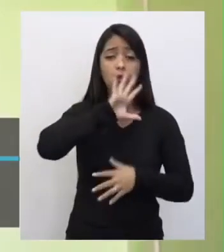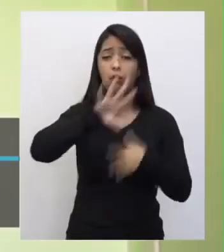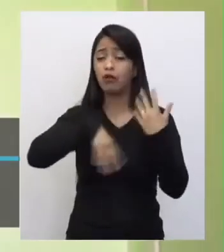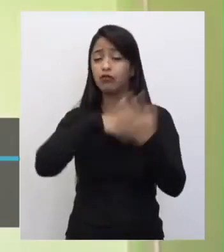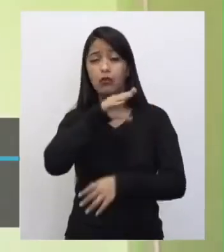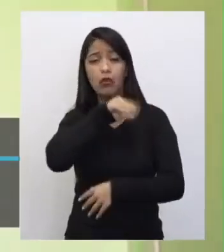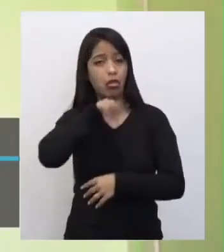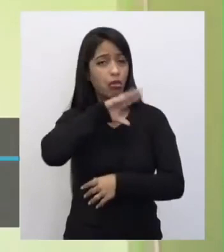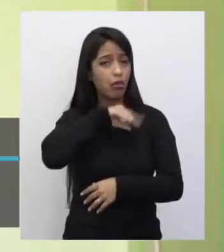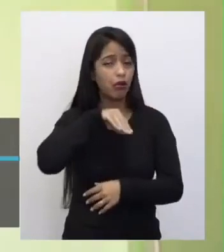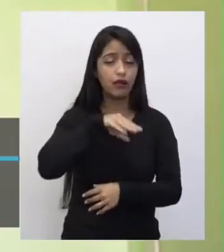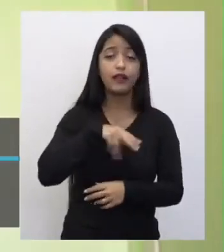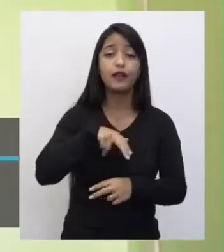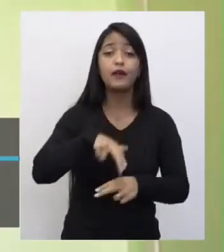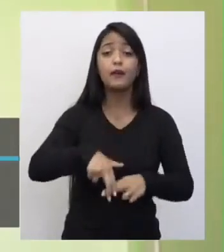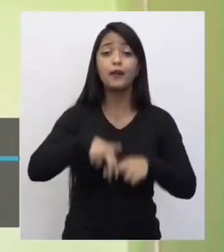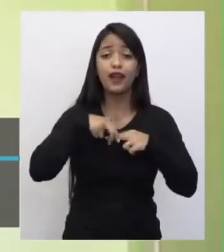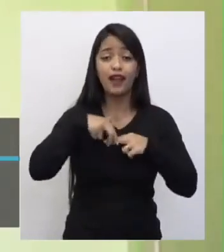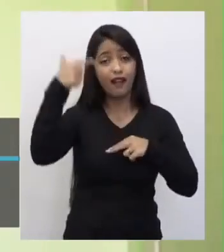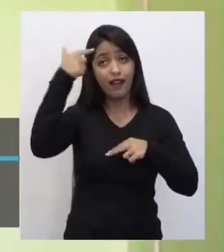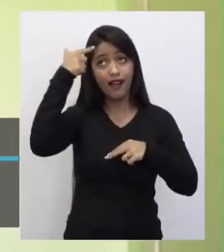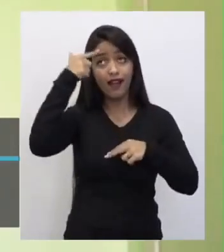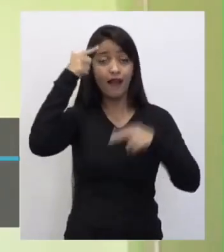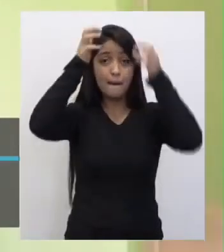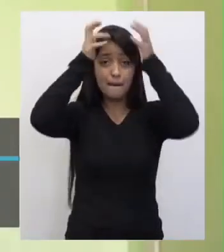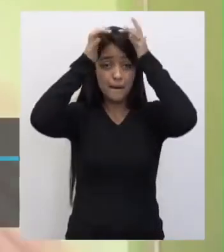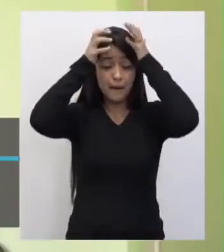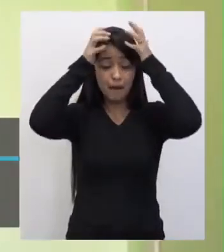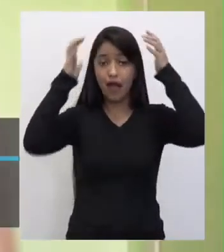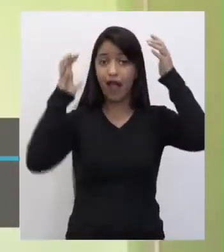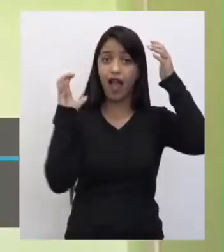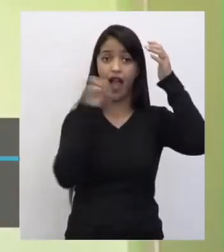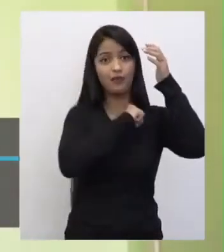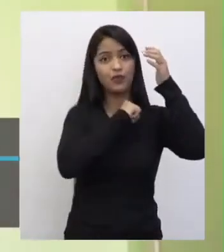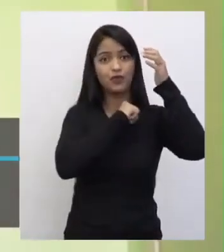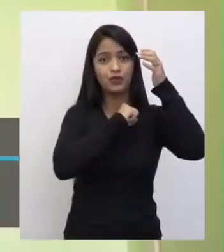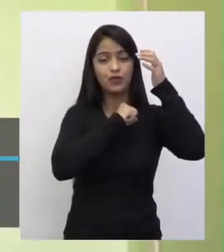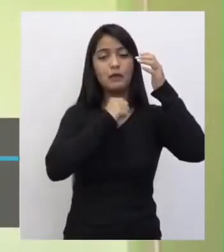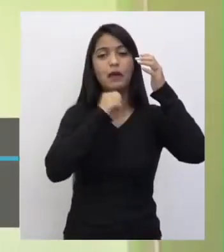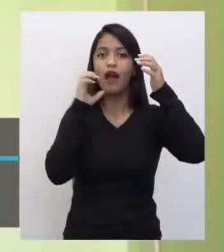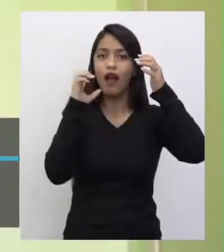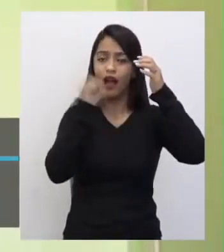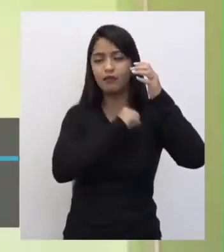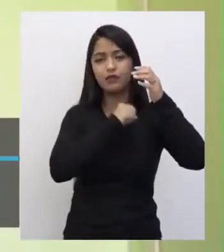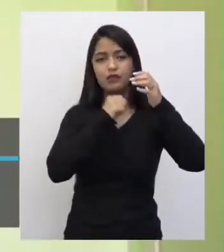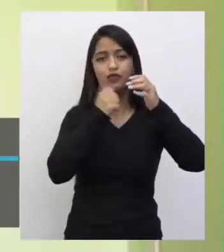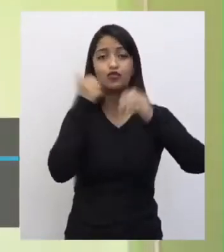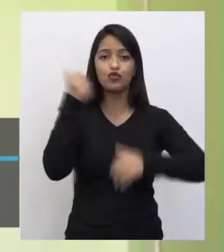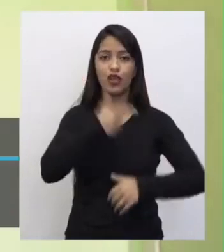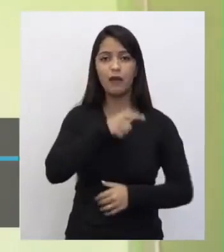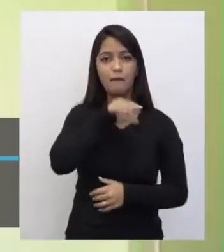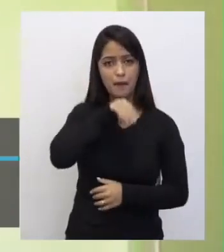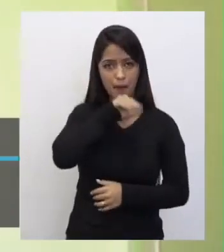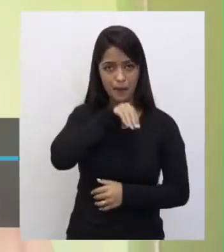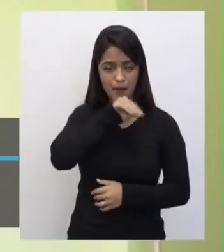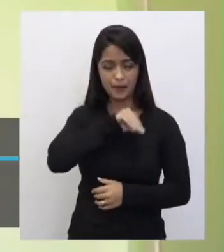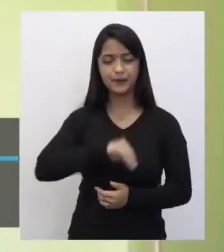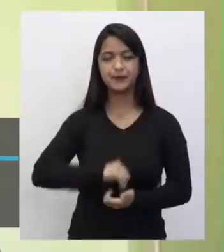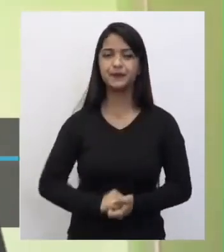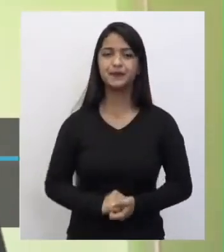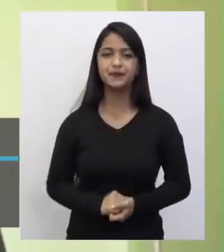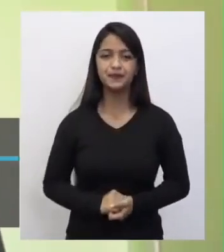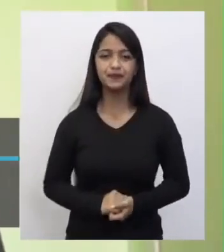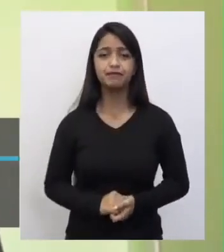se atropelando, porque o pensamento está indo mais rápido, inclusive, do que a nossa capacidade de verbalizar aquilo, né?